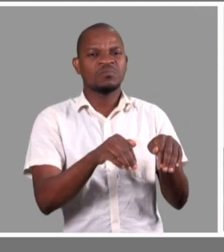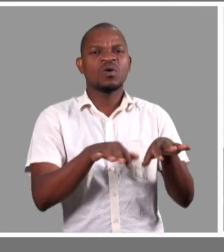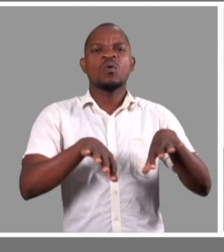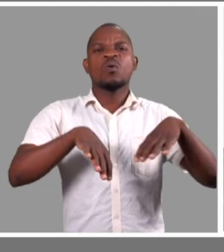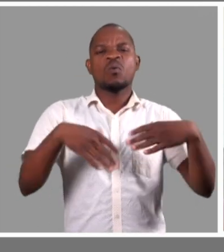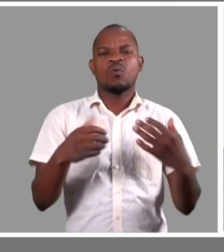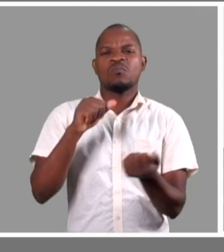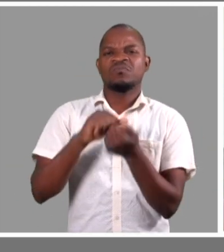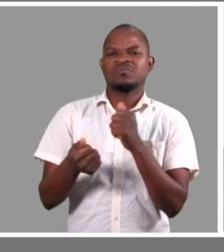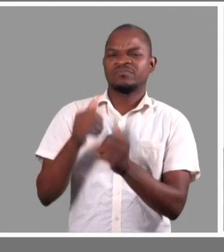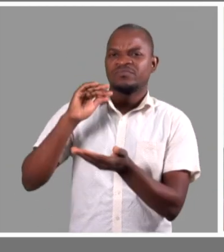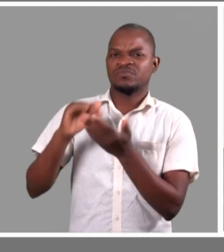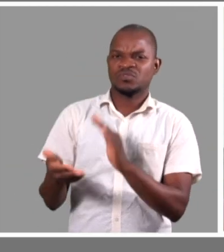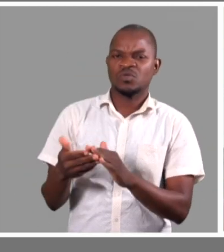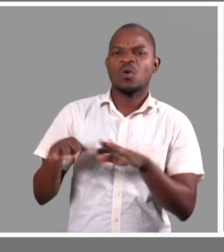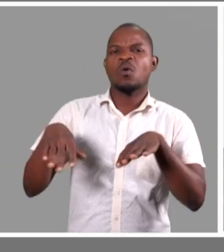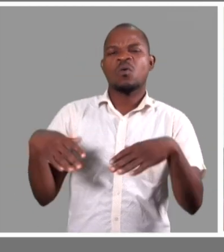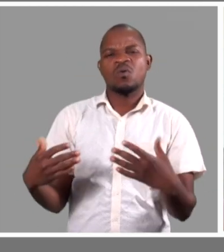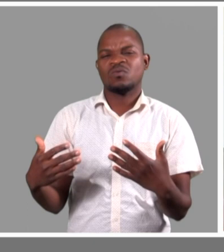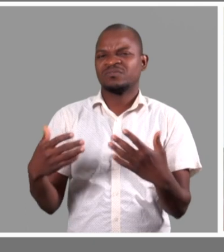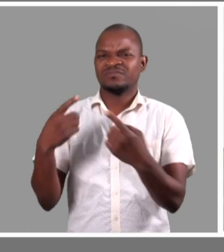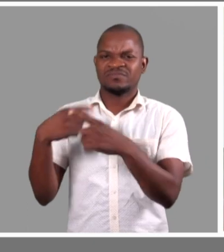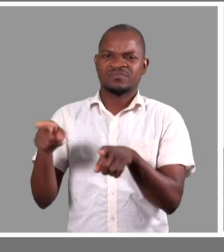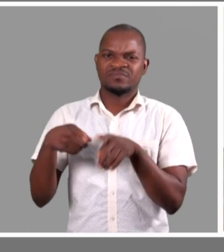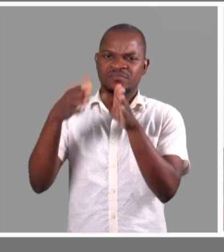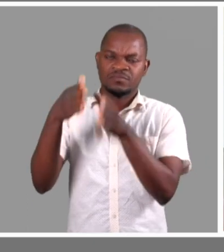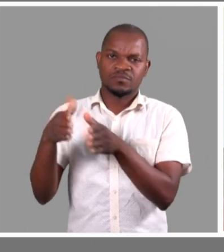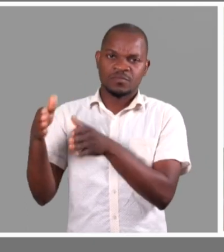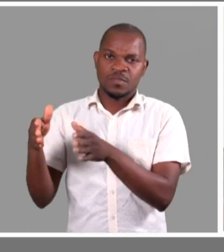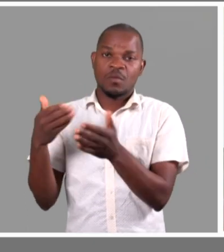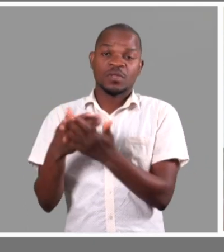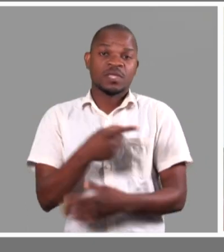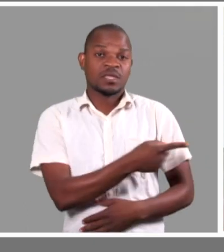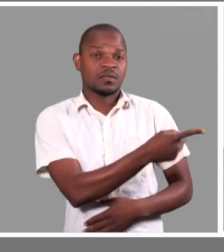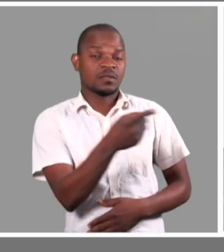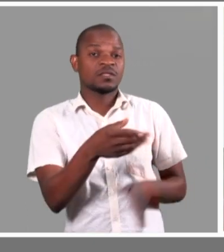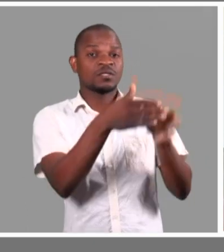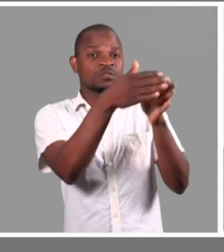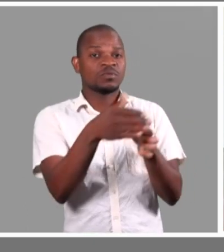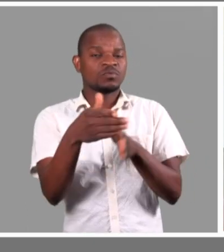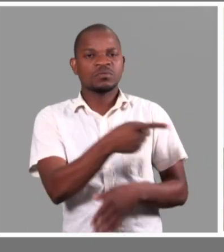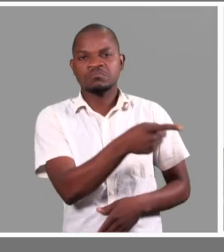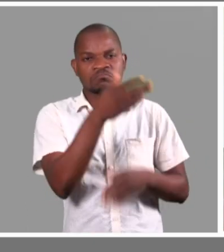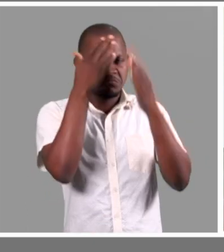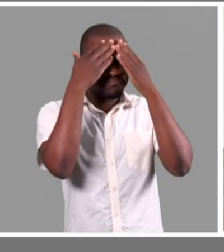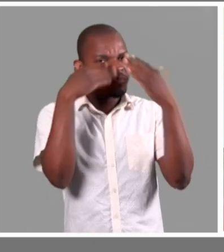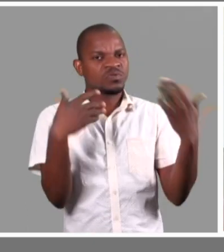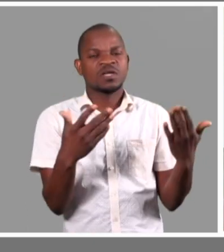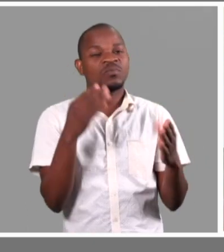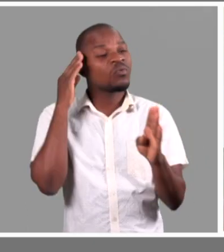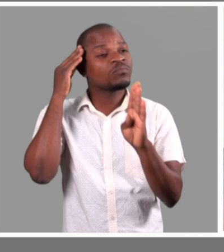sabedoria, por causa de professor, escolarca, até a pessoa da rua,